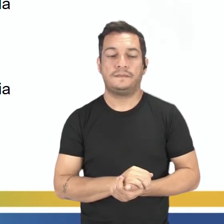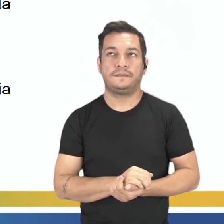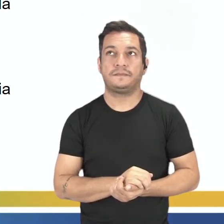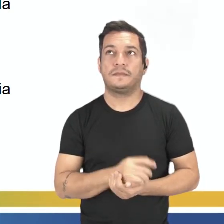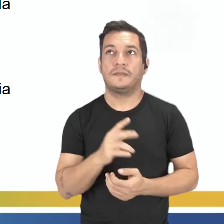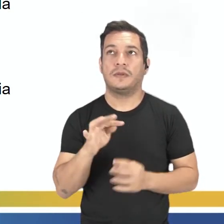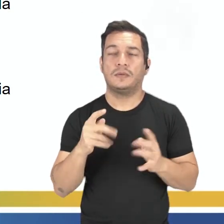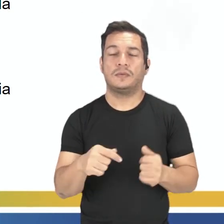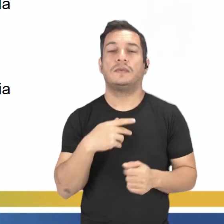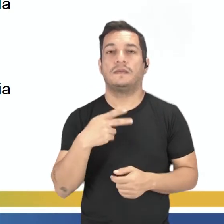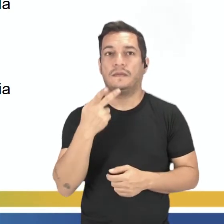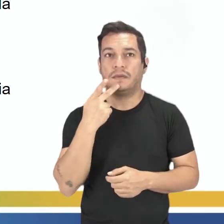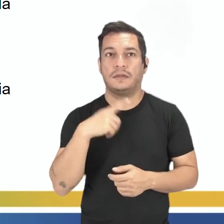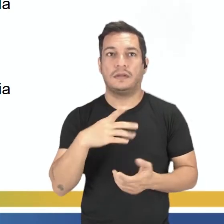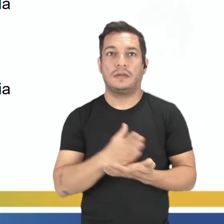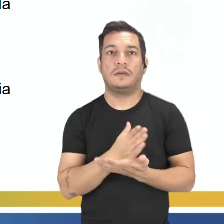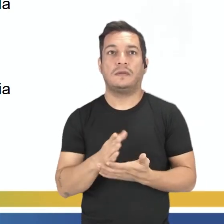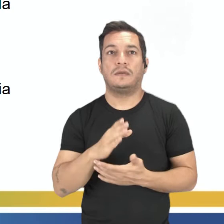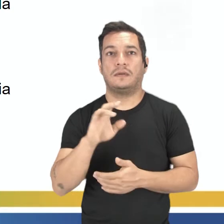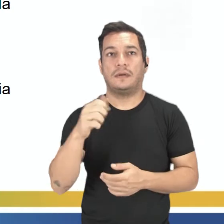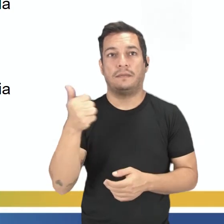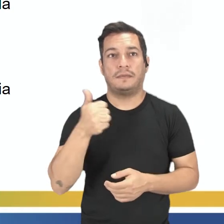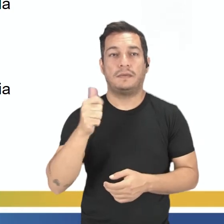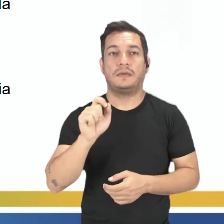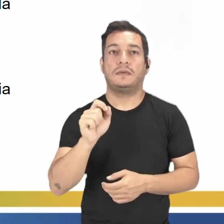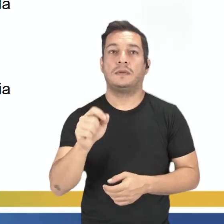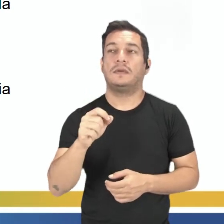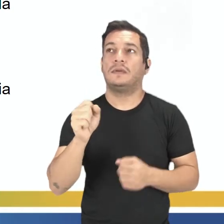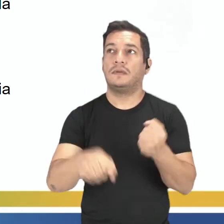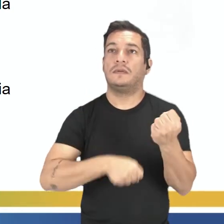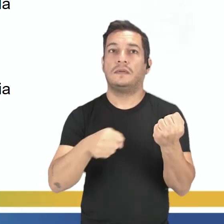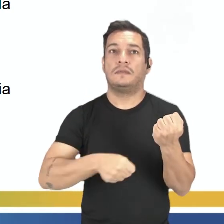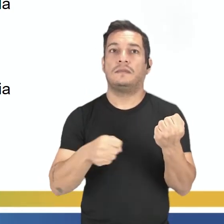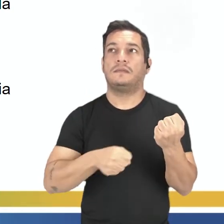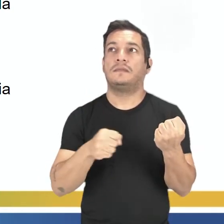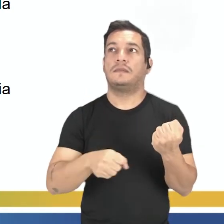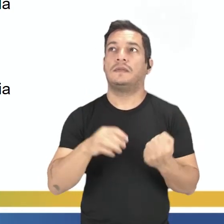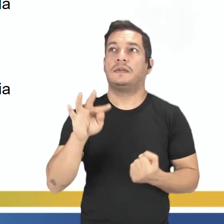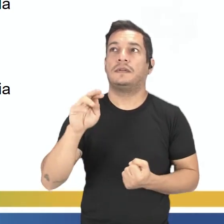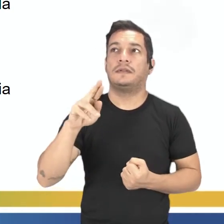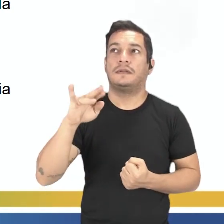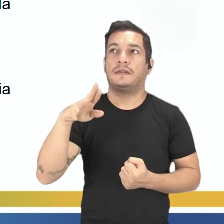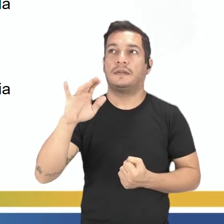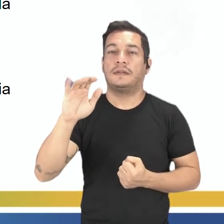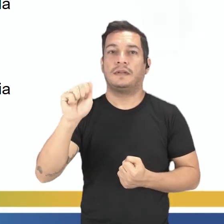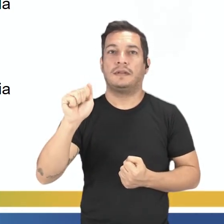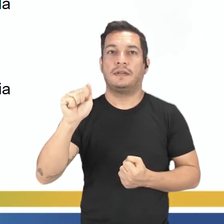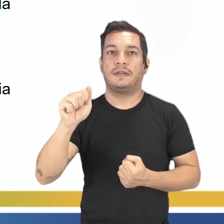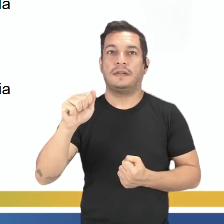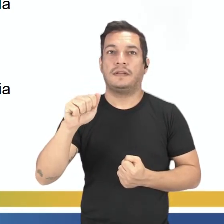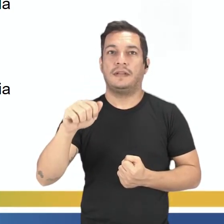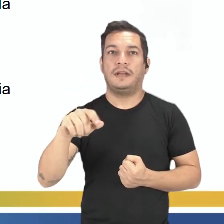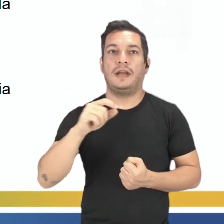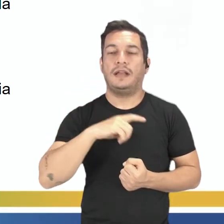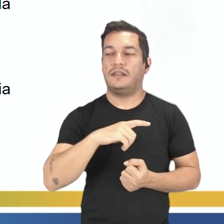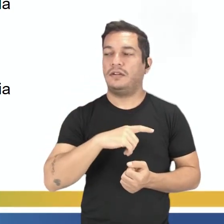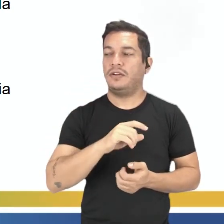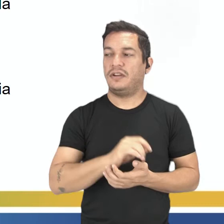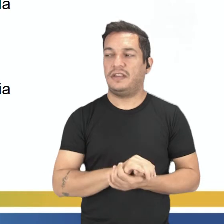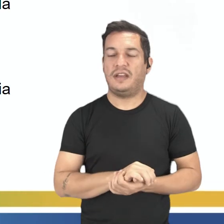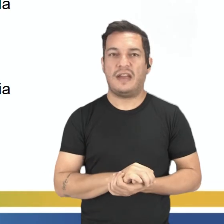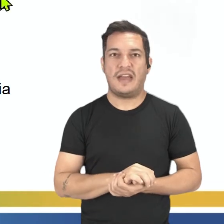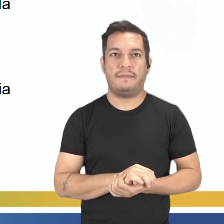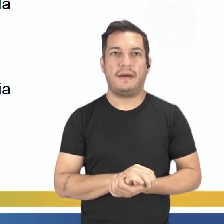que foi afirmado, nós temos algumas implicações. A primeira é, uma máquina térmica nunca vai ter 100% de rendimento.